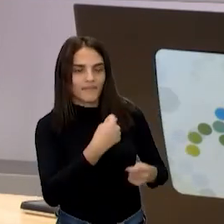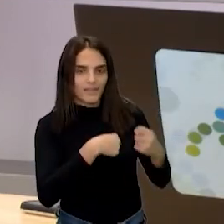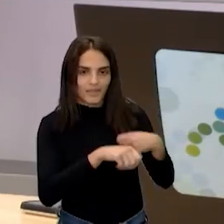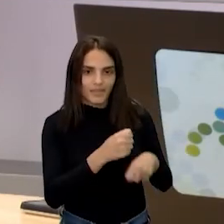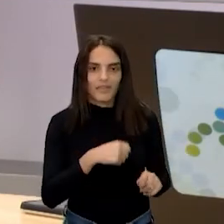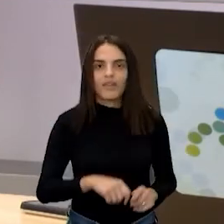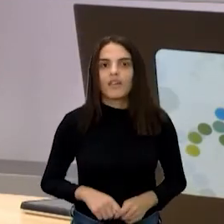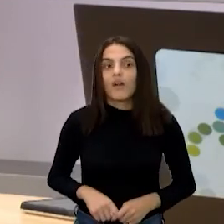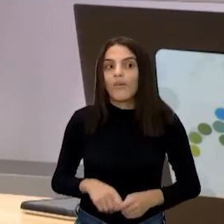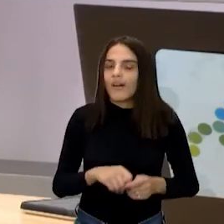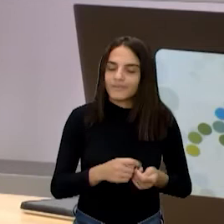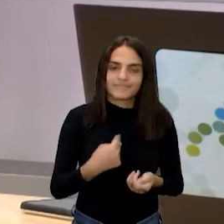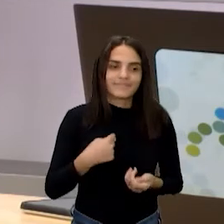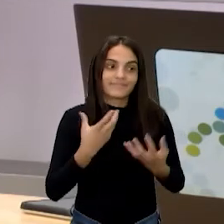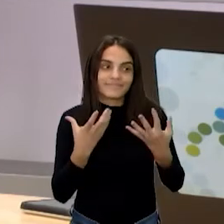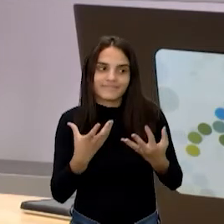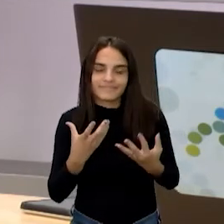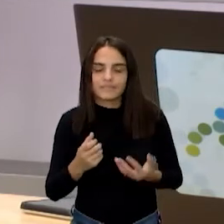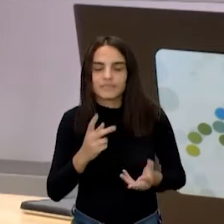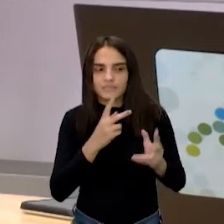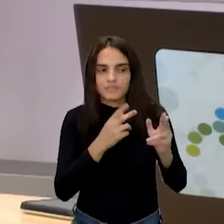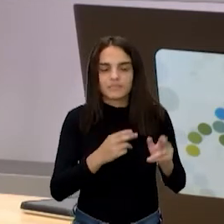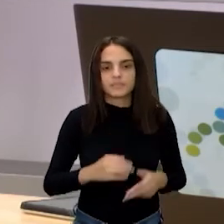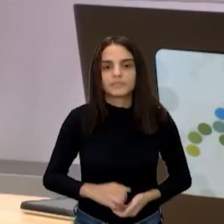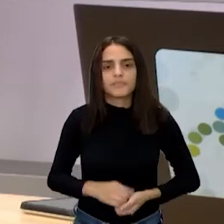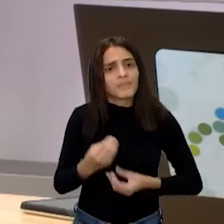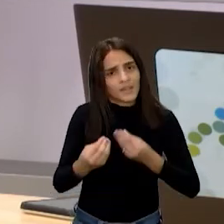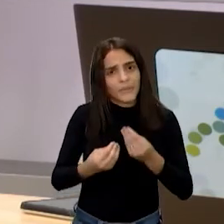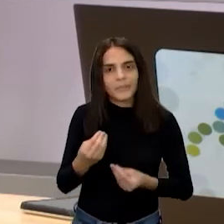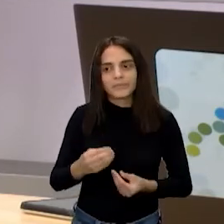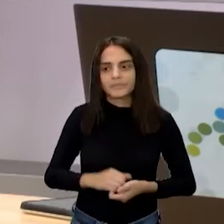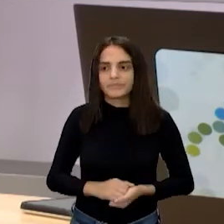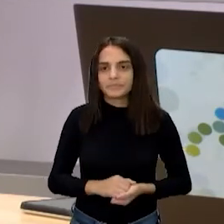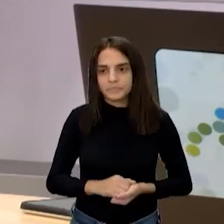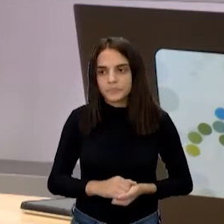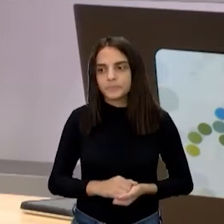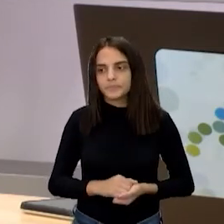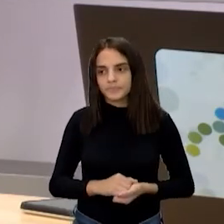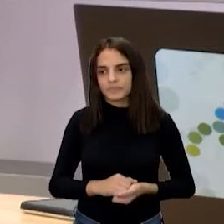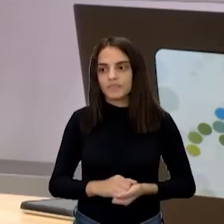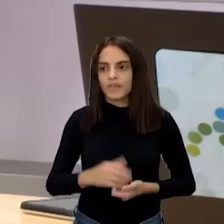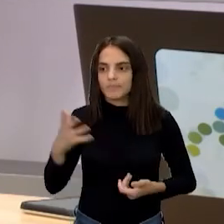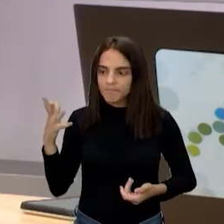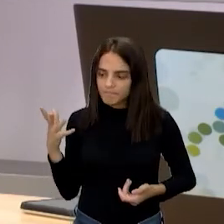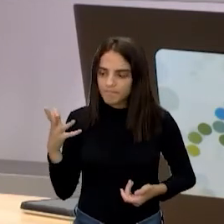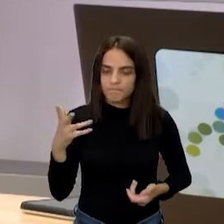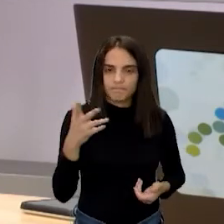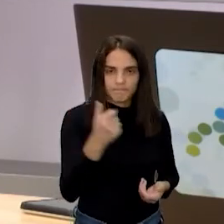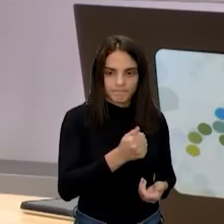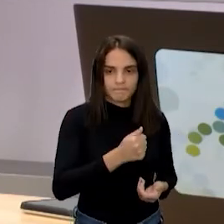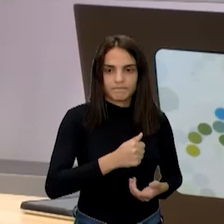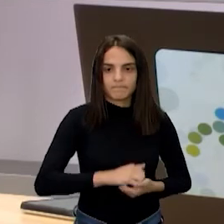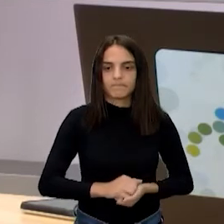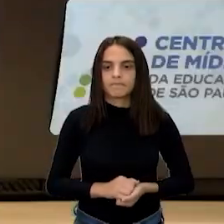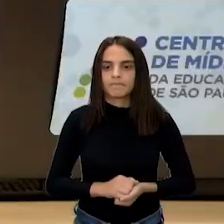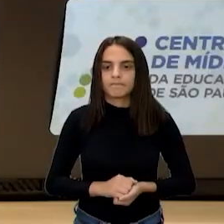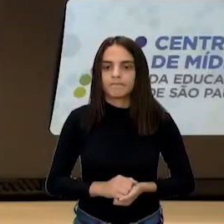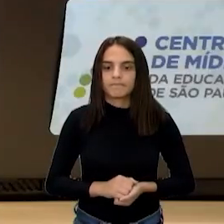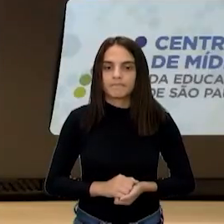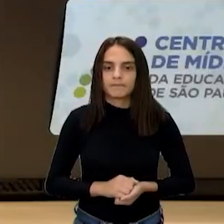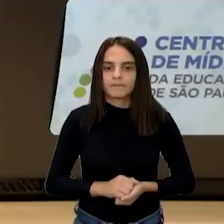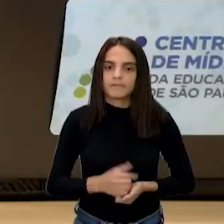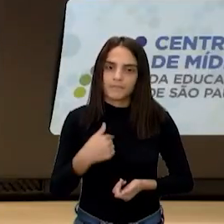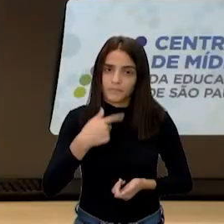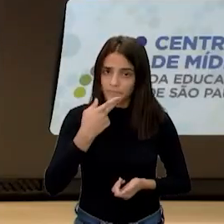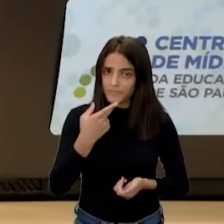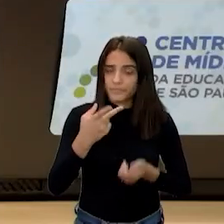a aderir ao meu pensamento, como que ele vai ser alcançado, né? Então, essa é a parte da persuasão, né, Pro? E às vezes, como a